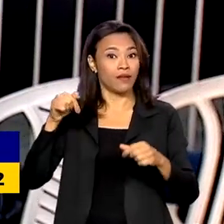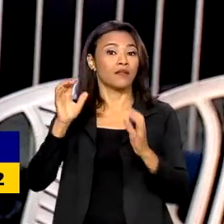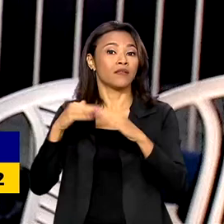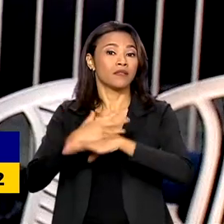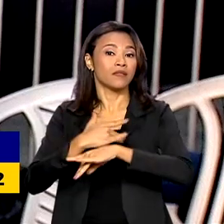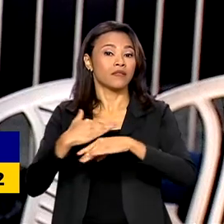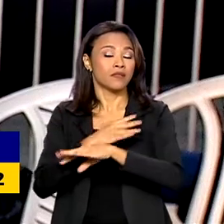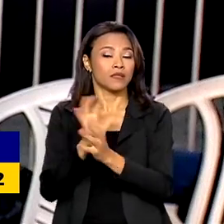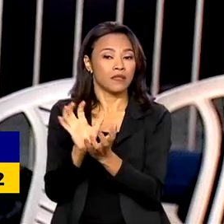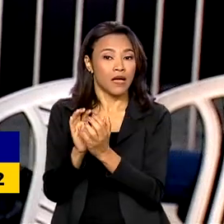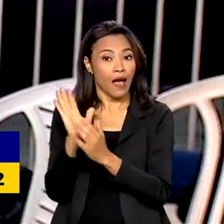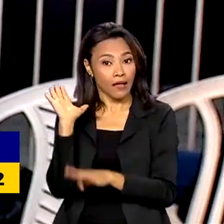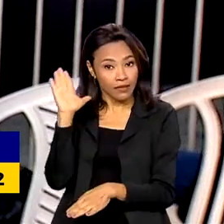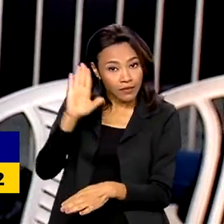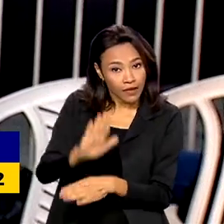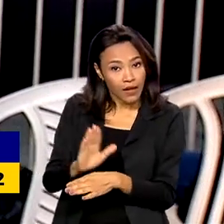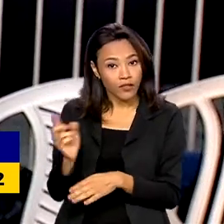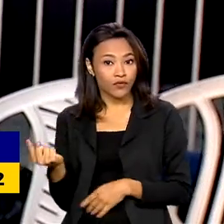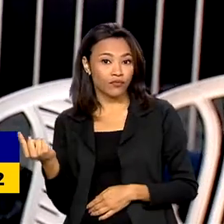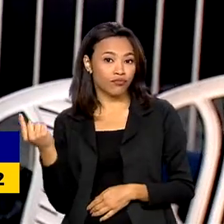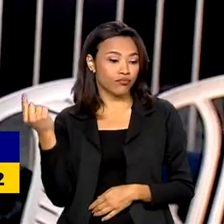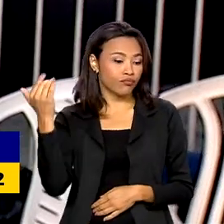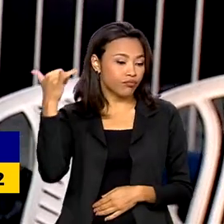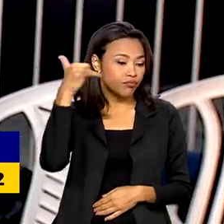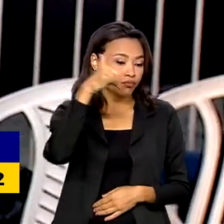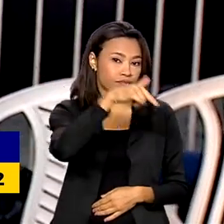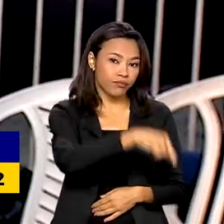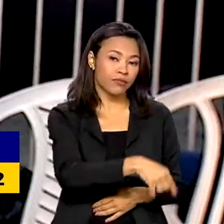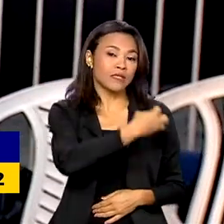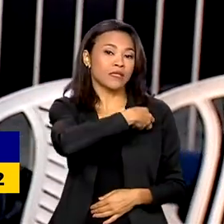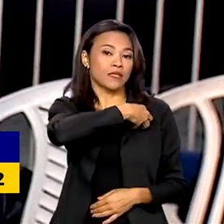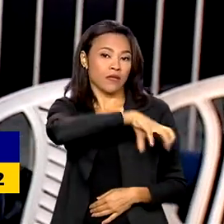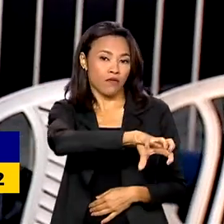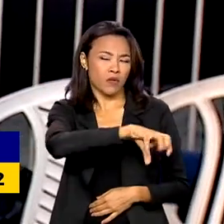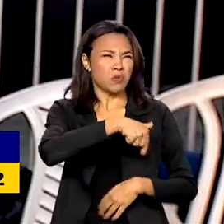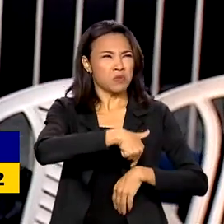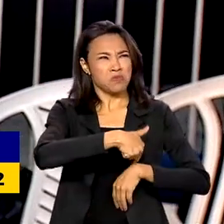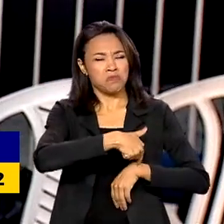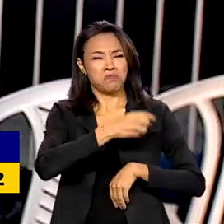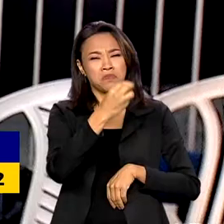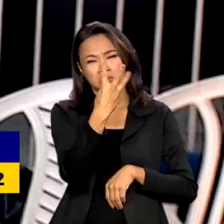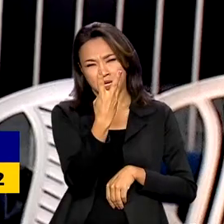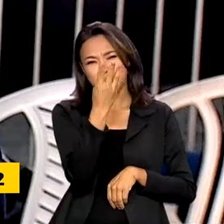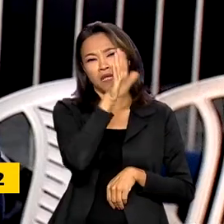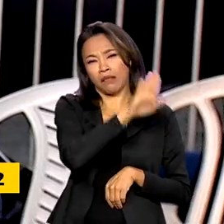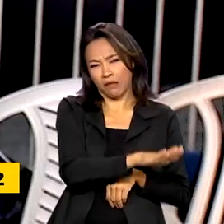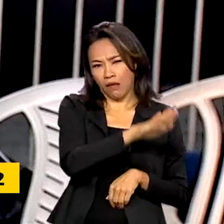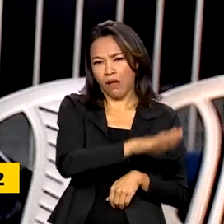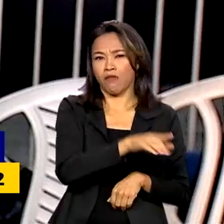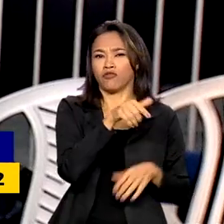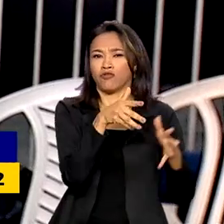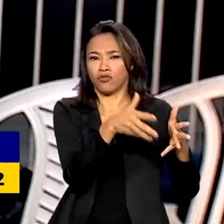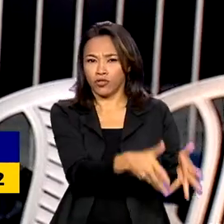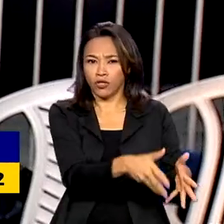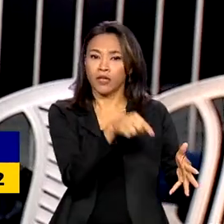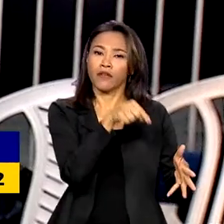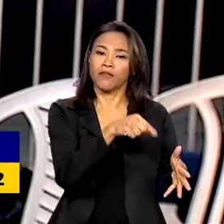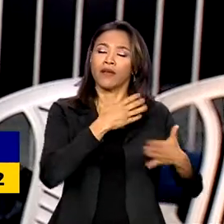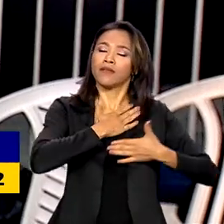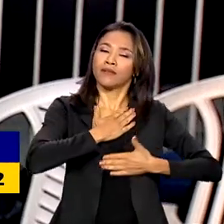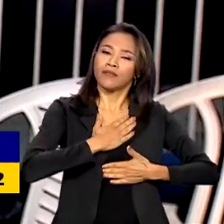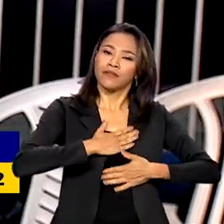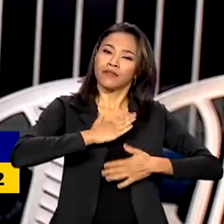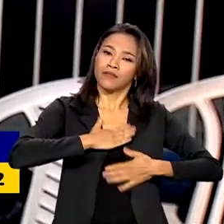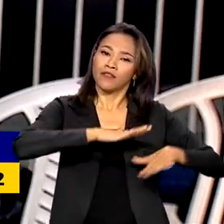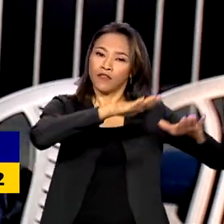tarde, ele viaja para Salvador. Ele deve chegar na capital baiana por volta das 15h, onde vai passar o feriado de